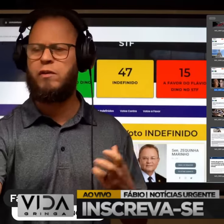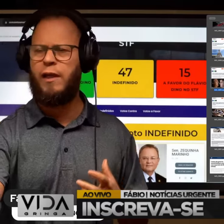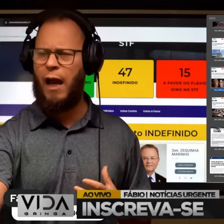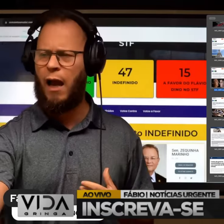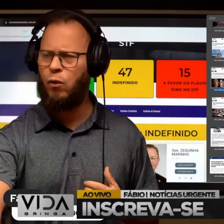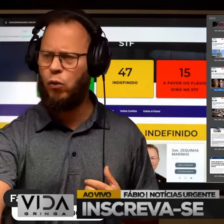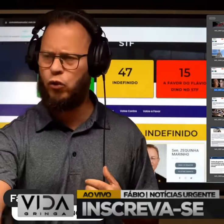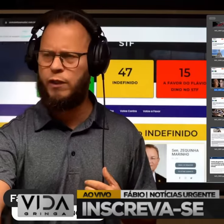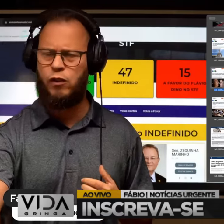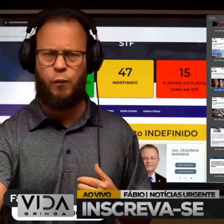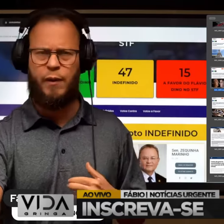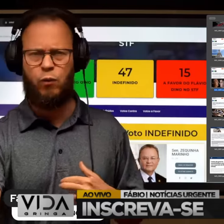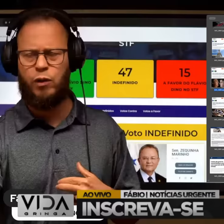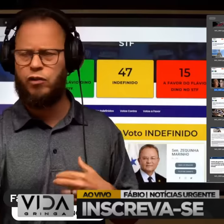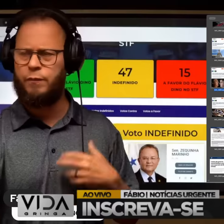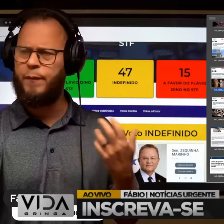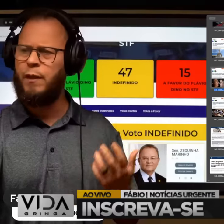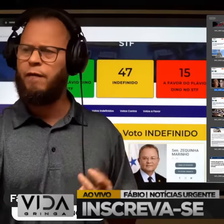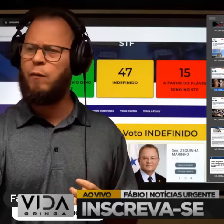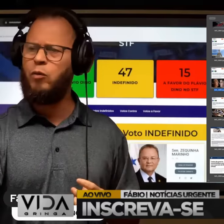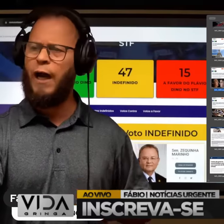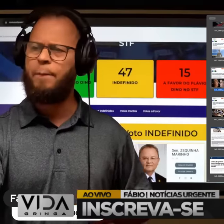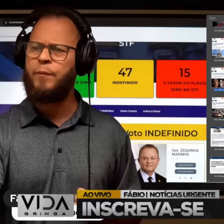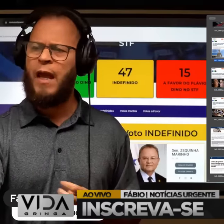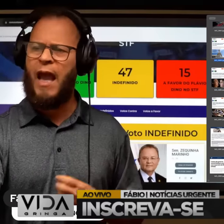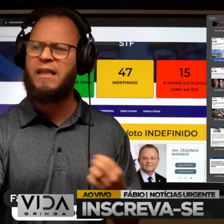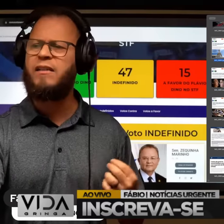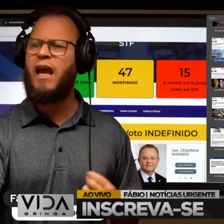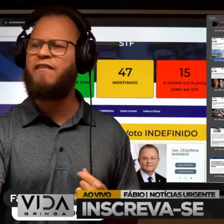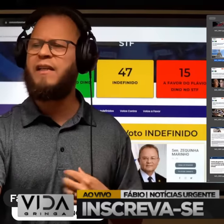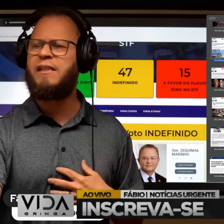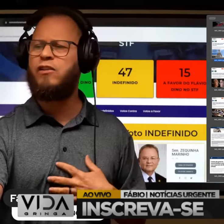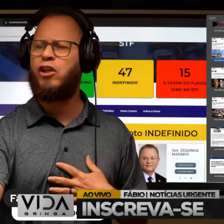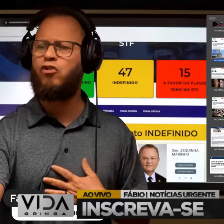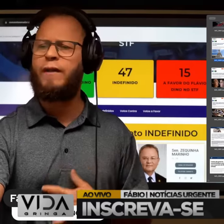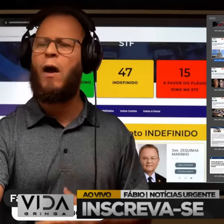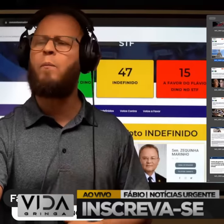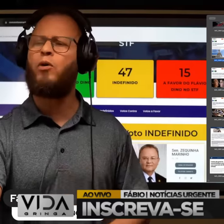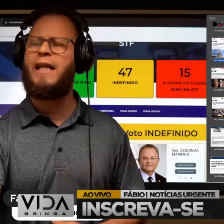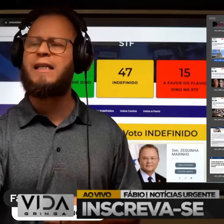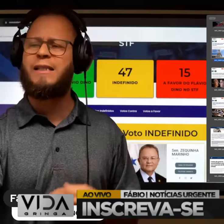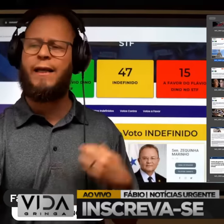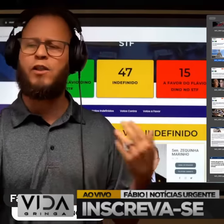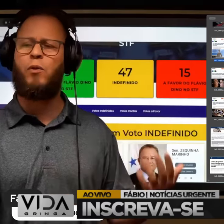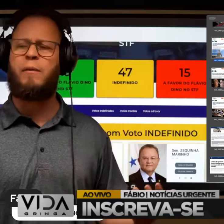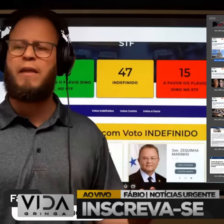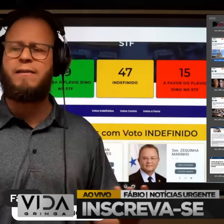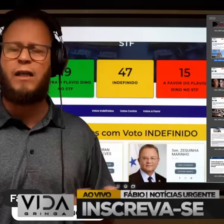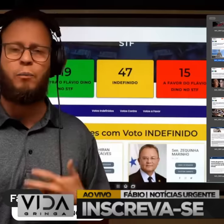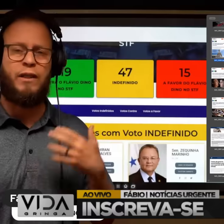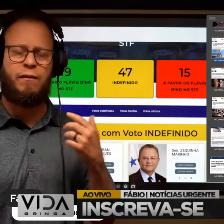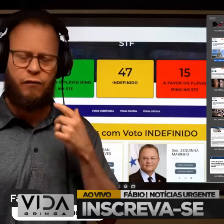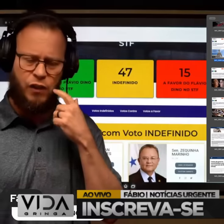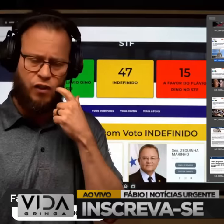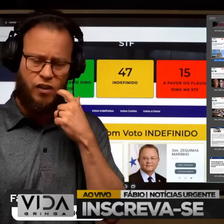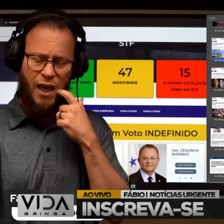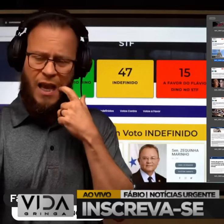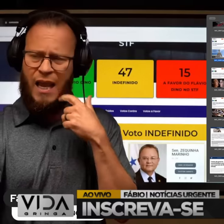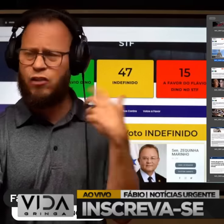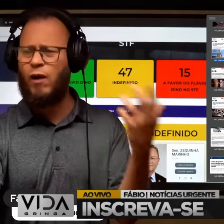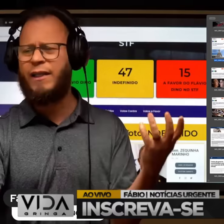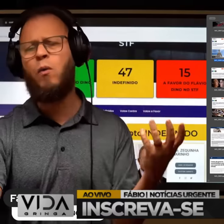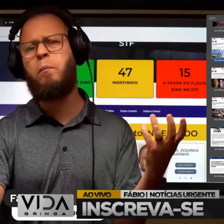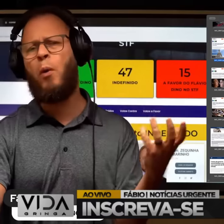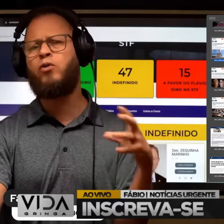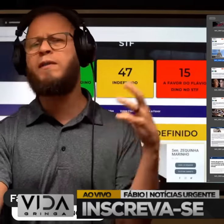Dino será o juiz da Suprema Corte. Vamos lá. STF decide que jornal poderá ser responsabilizado por entrevistas.